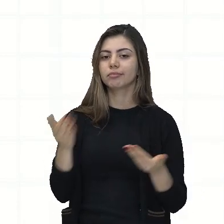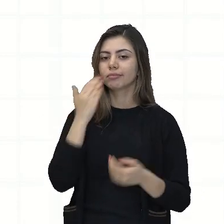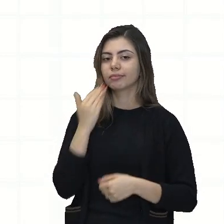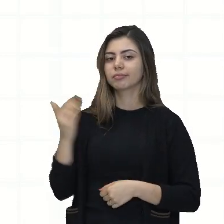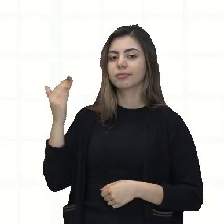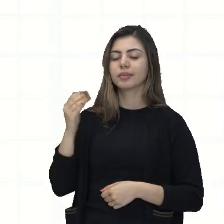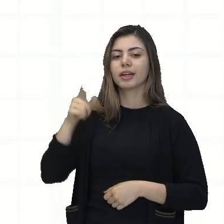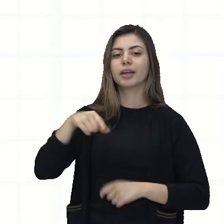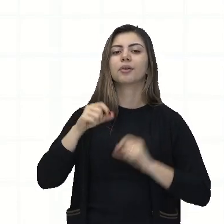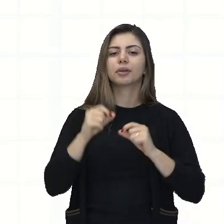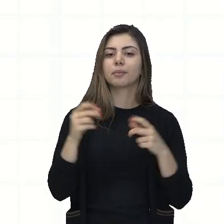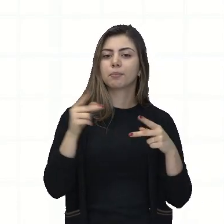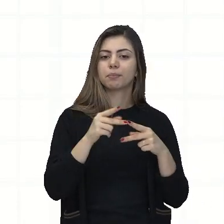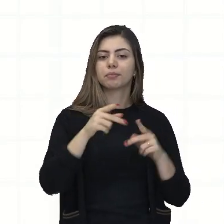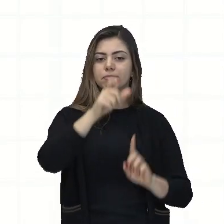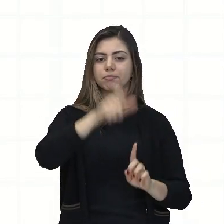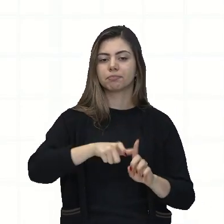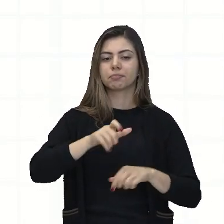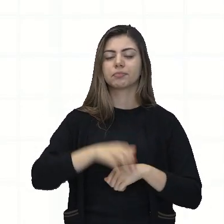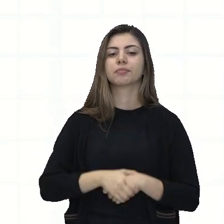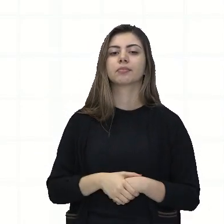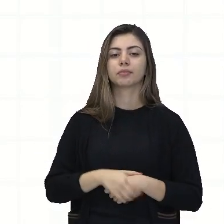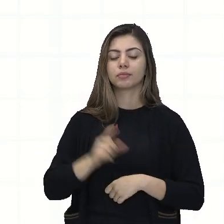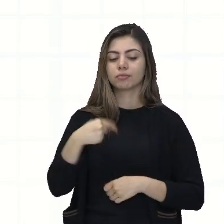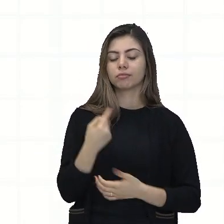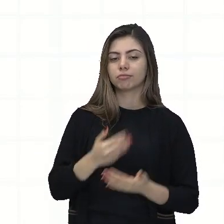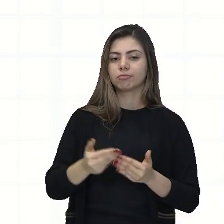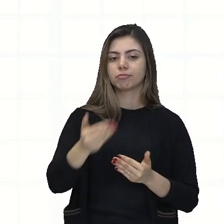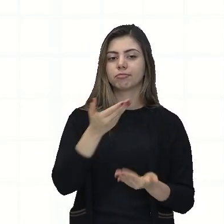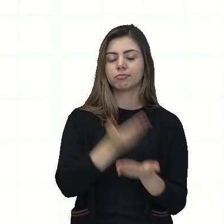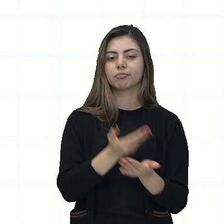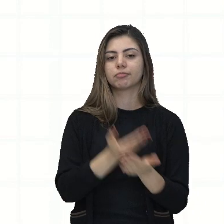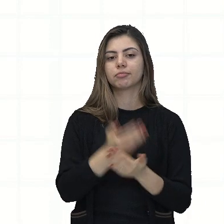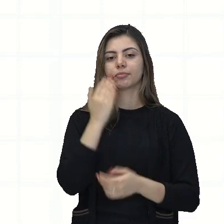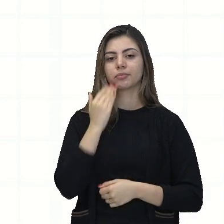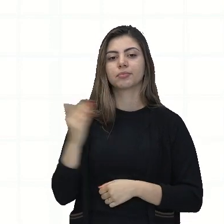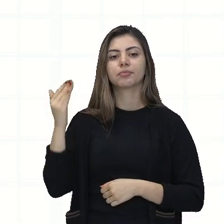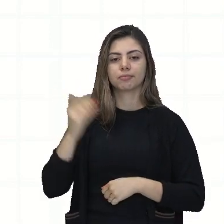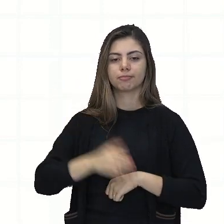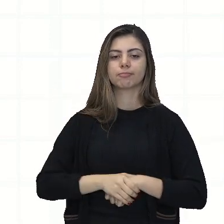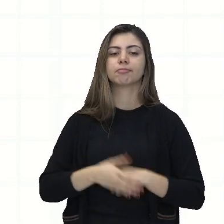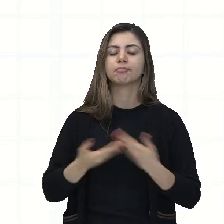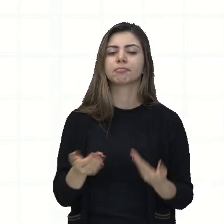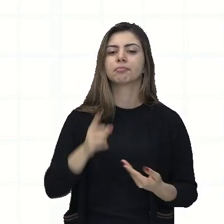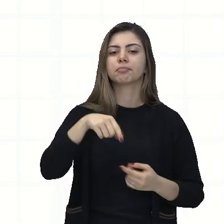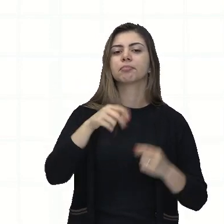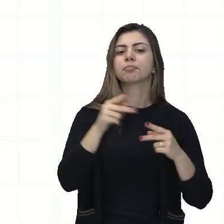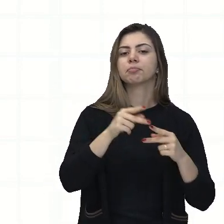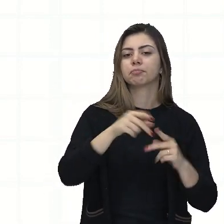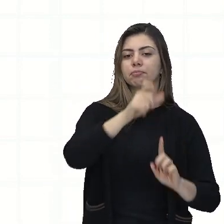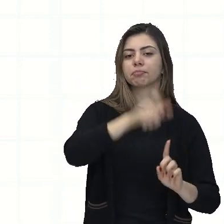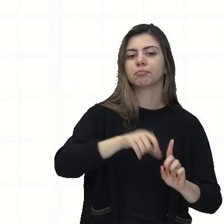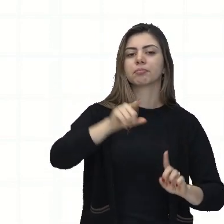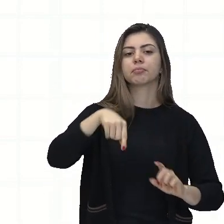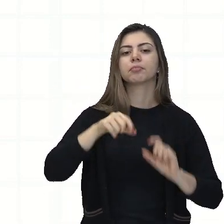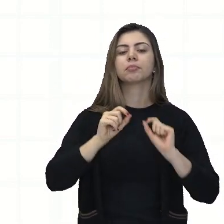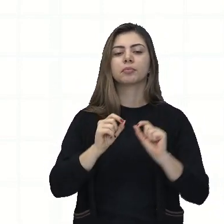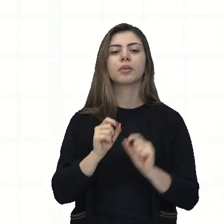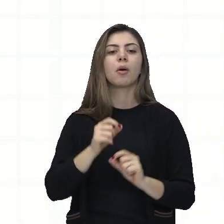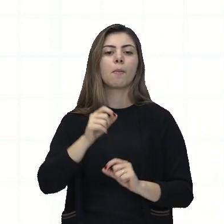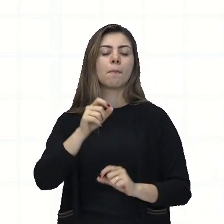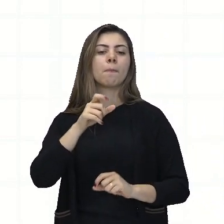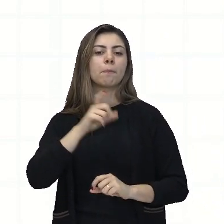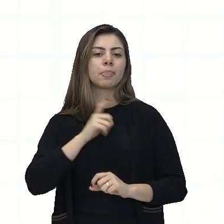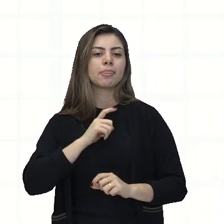E mais um termo que nós vamos ver é o predicativo do sujeito. E o predicativo do sujeito é um termo que